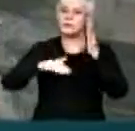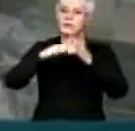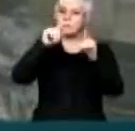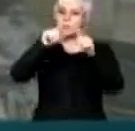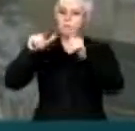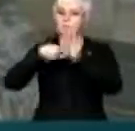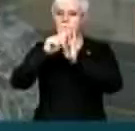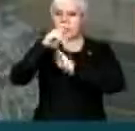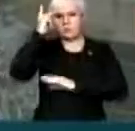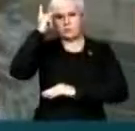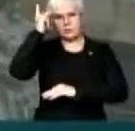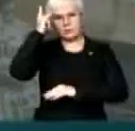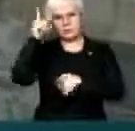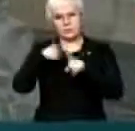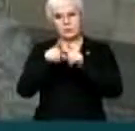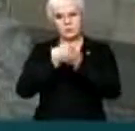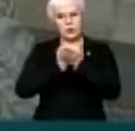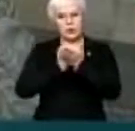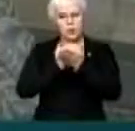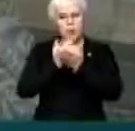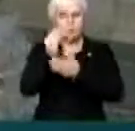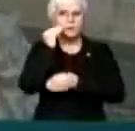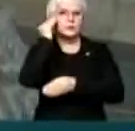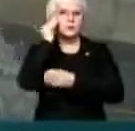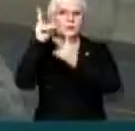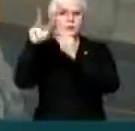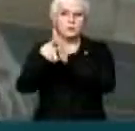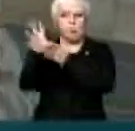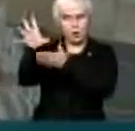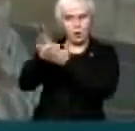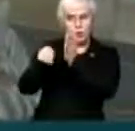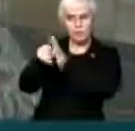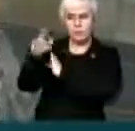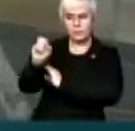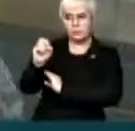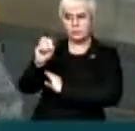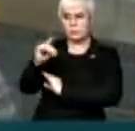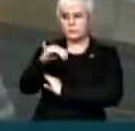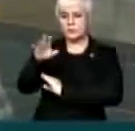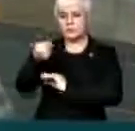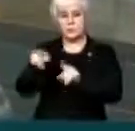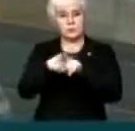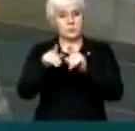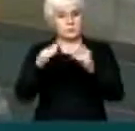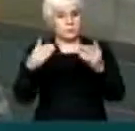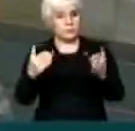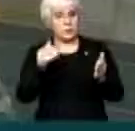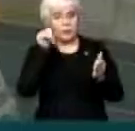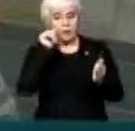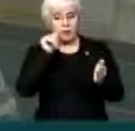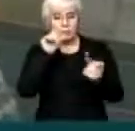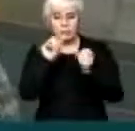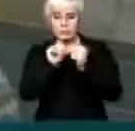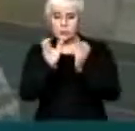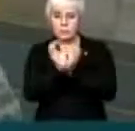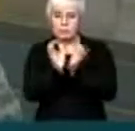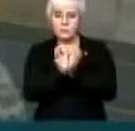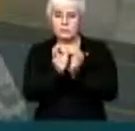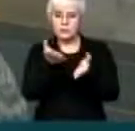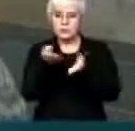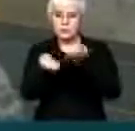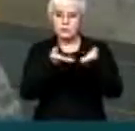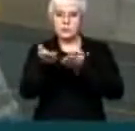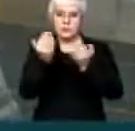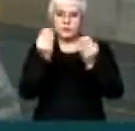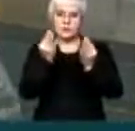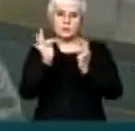Paulo estão começando uma experiência daquela, e entre outras novidades, elas estão fazendo grupo de terapia,